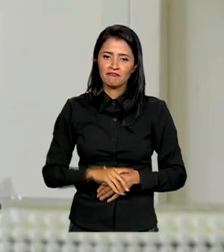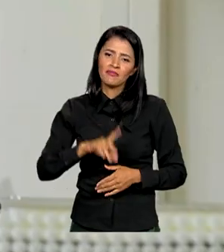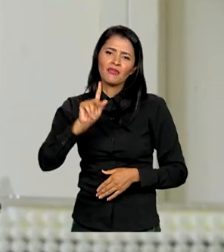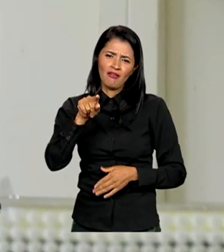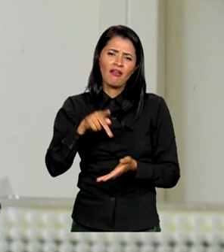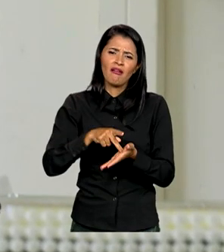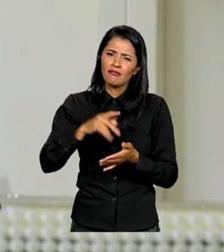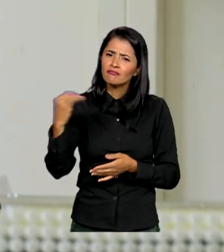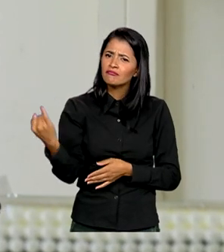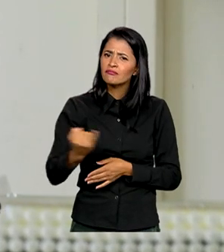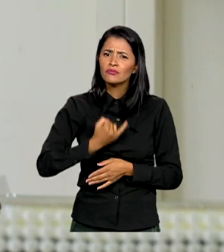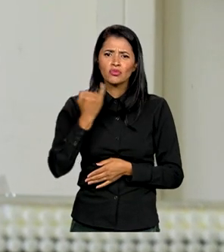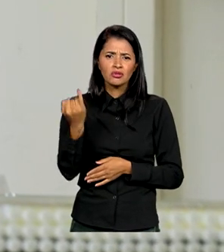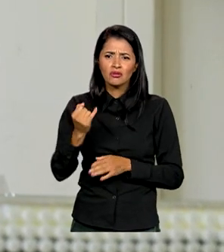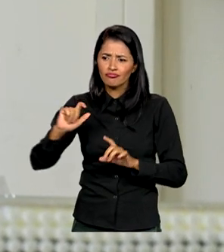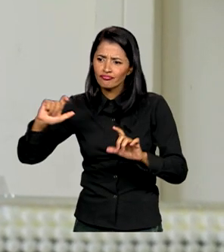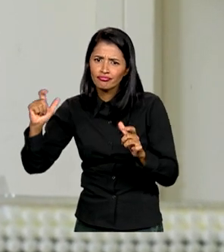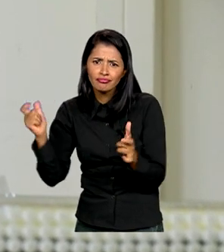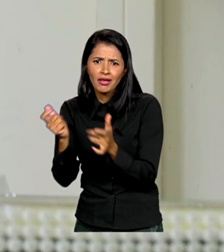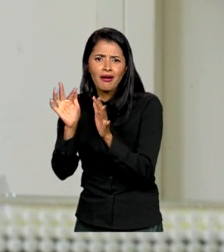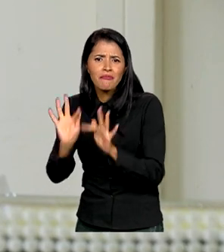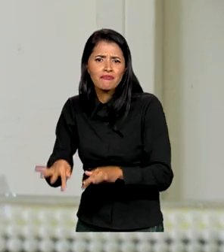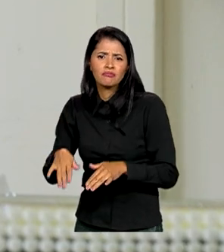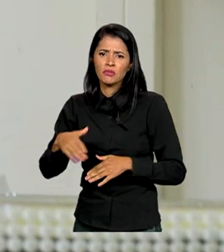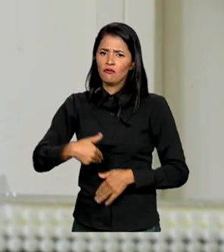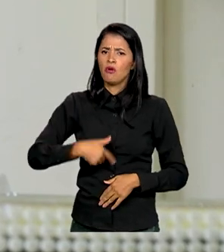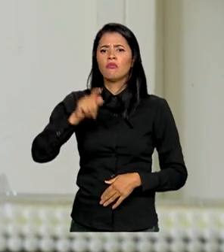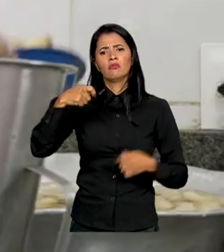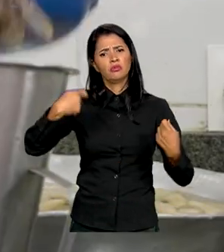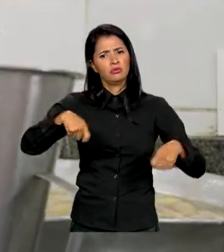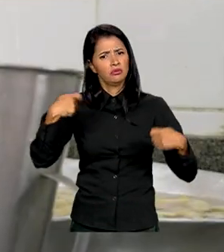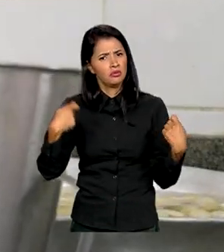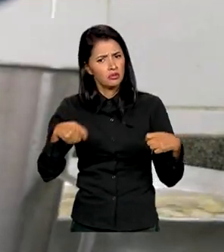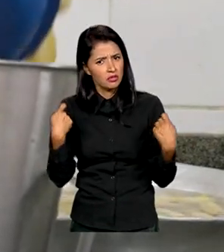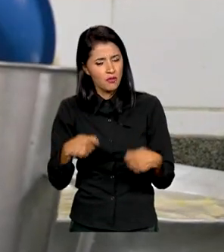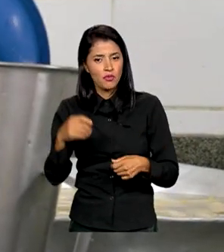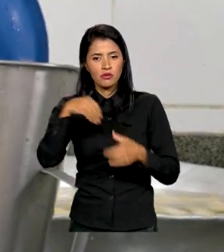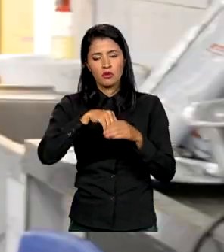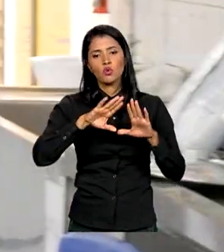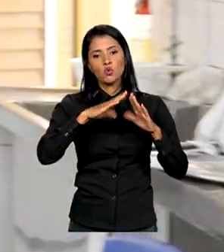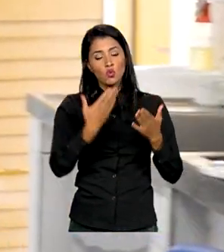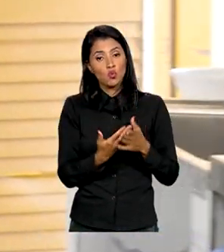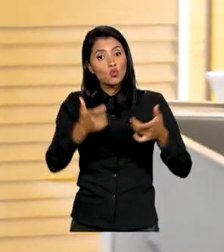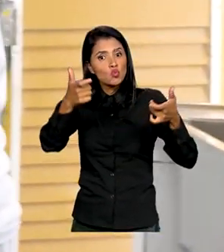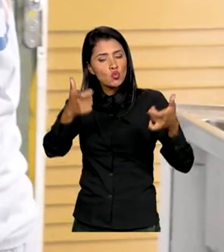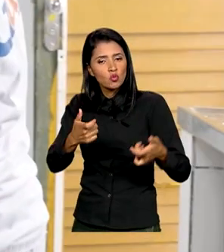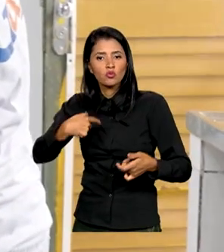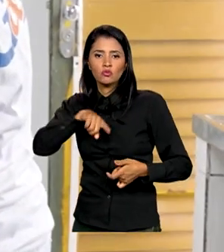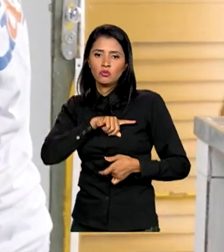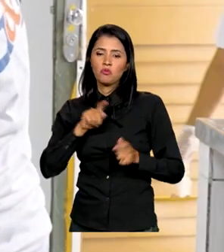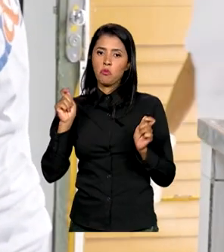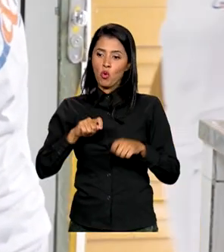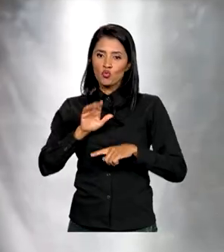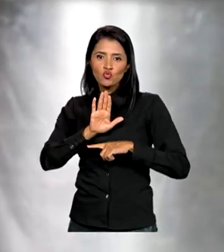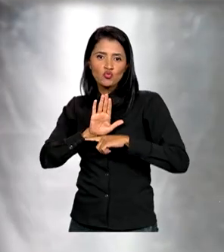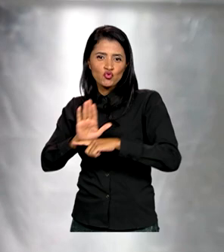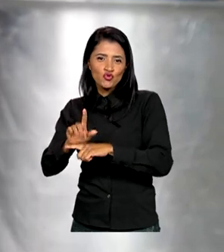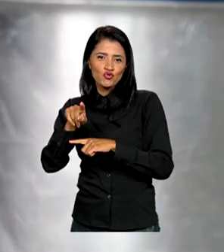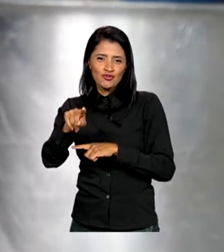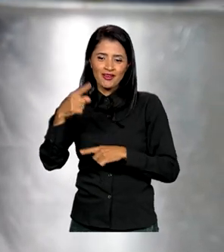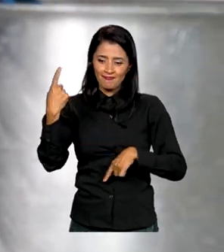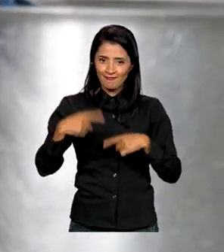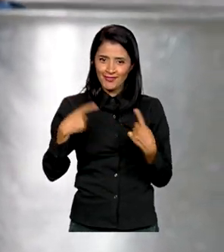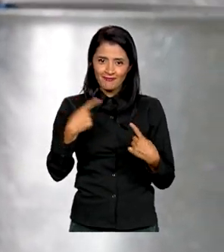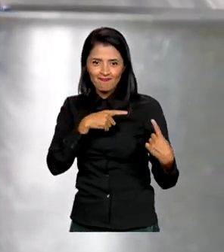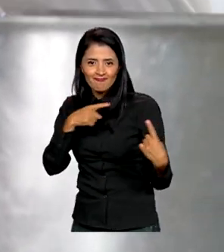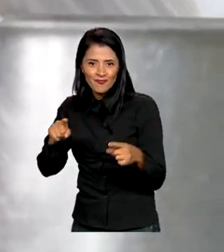é muito importante esse combate à fome, é necessário. É necessário. E dentro da escola é um lugar onde a gente pode ajudar e muito nessa política de